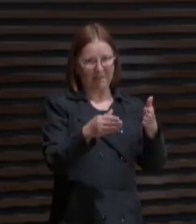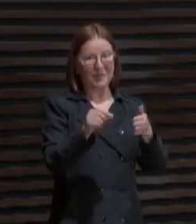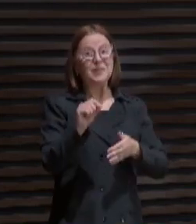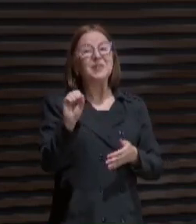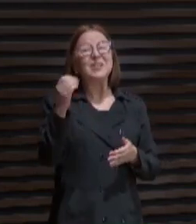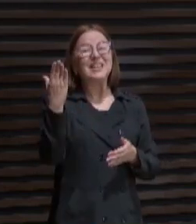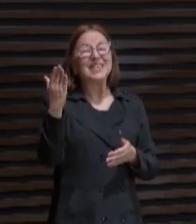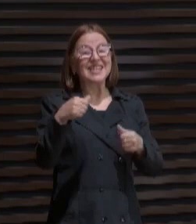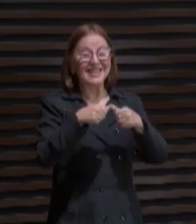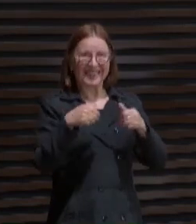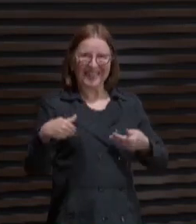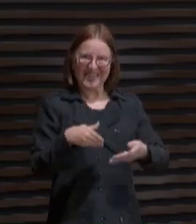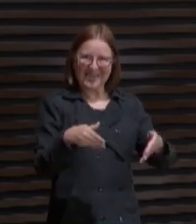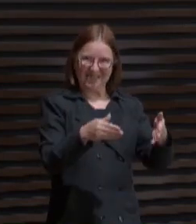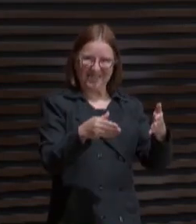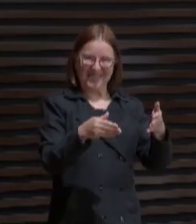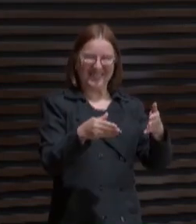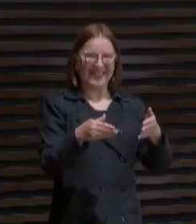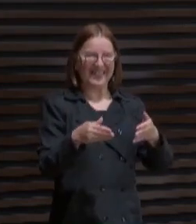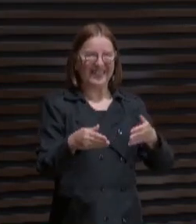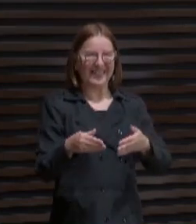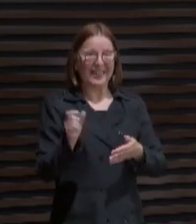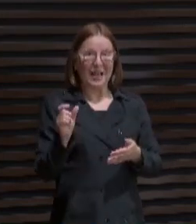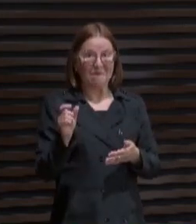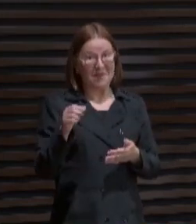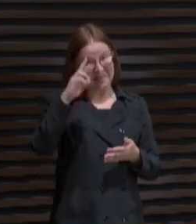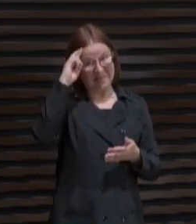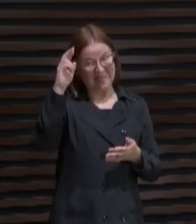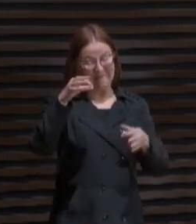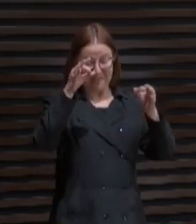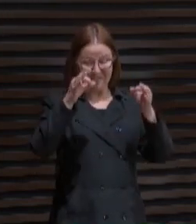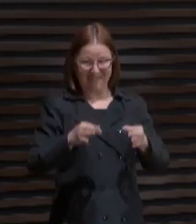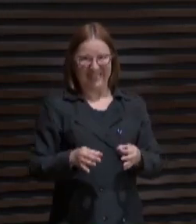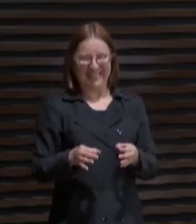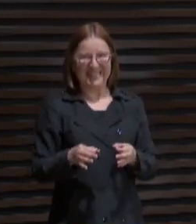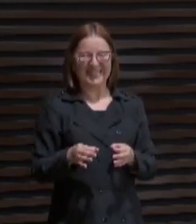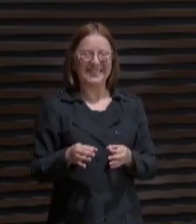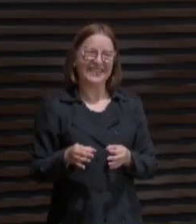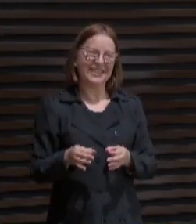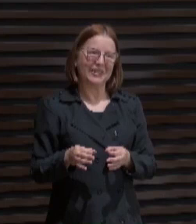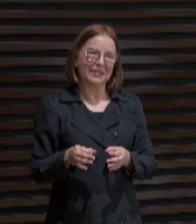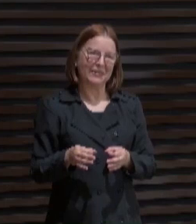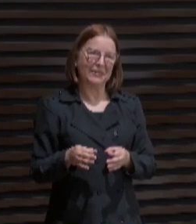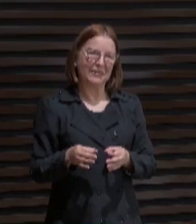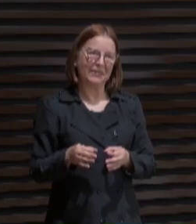nesse caminho, e como a palavra do nosso Senhor é perfeita, ela se amolda da mesma